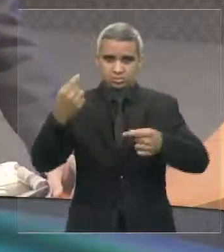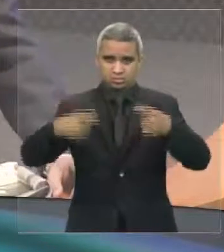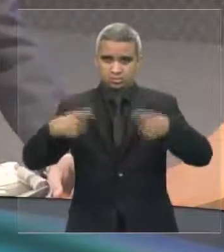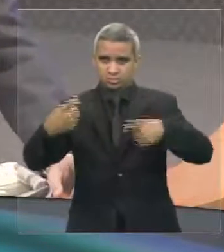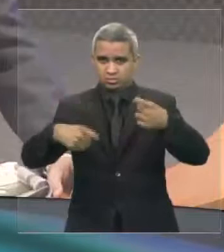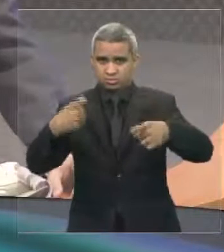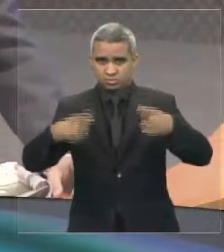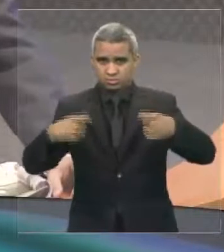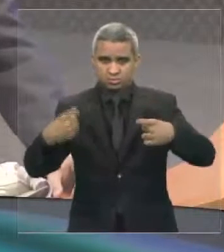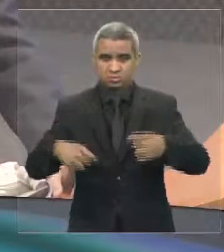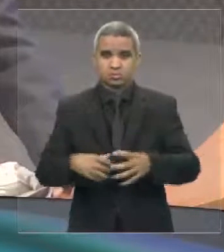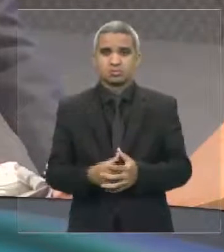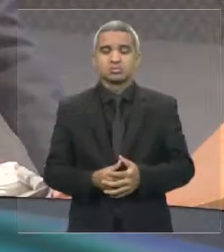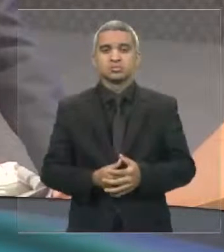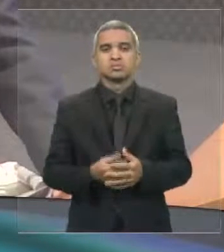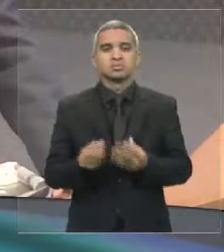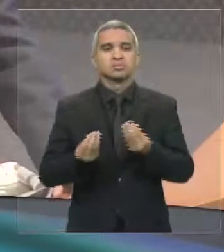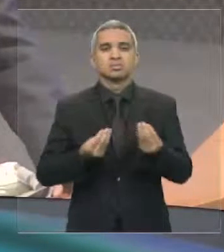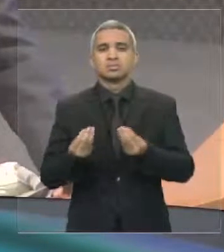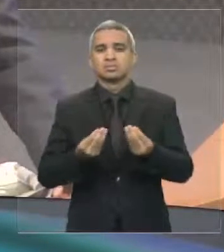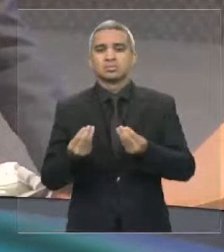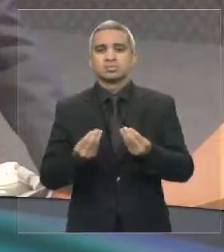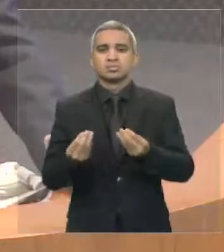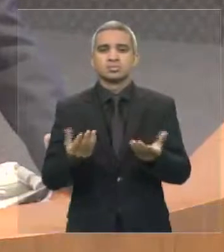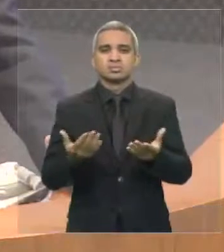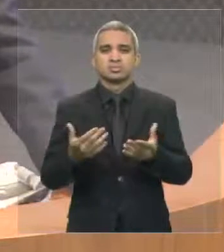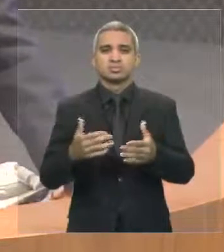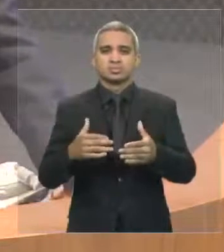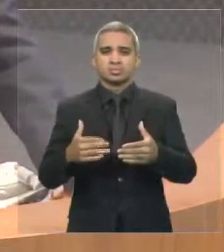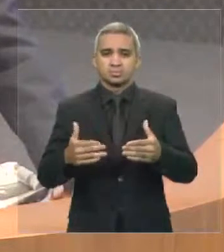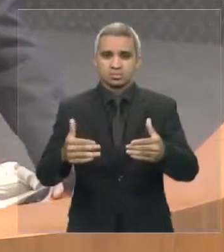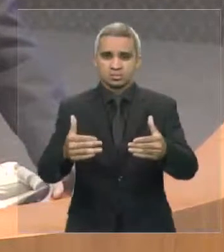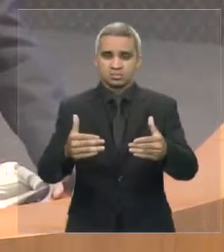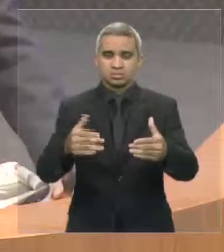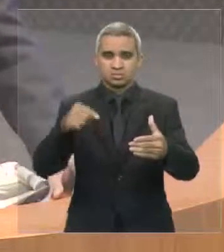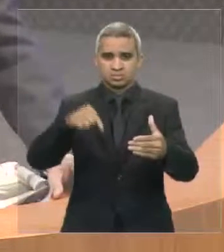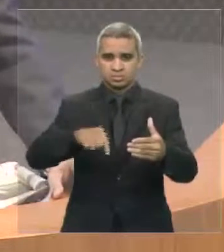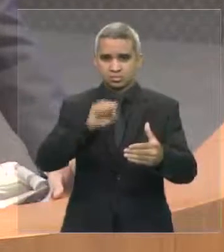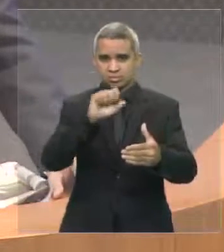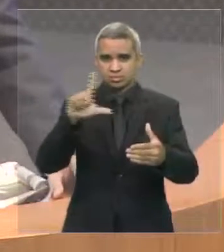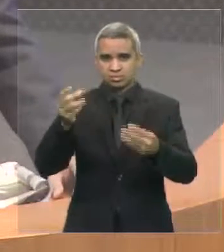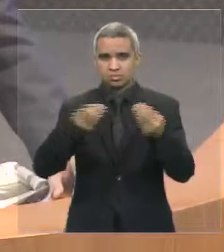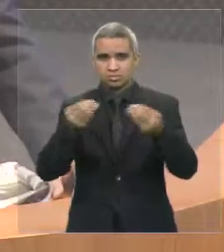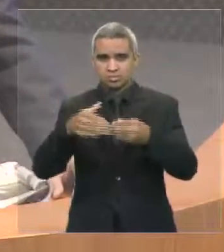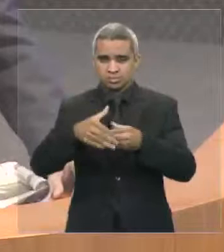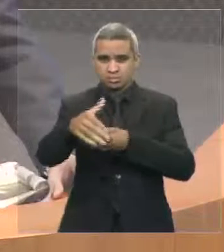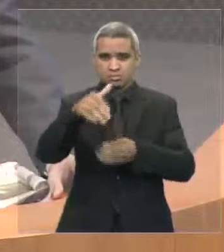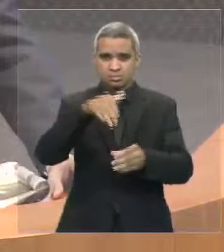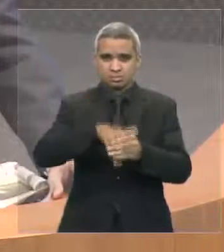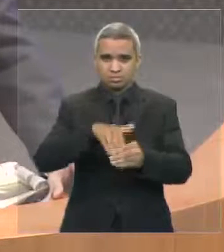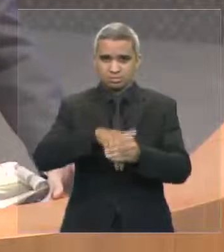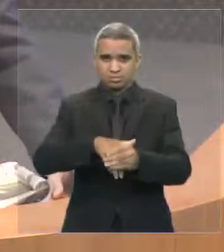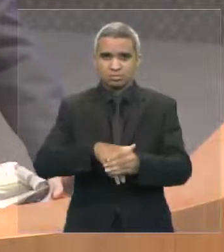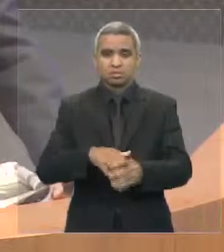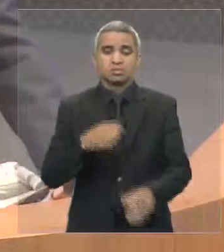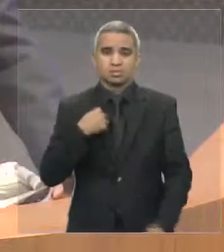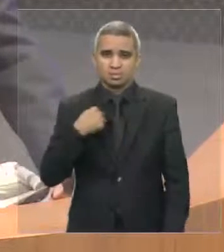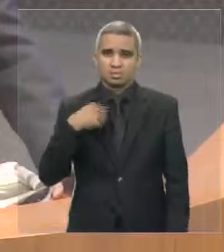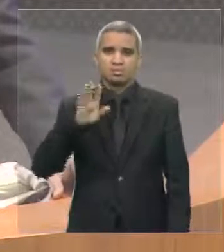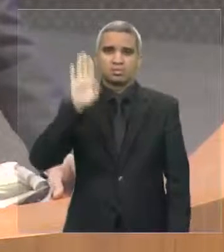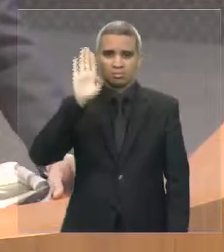sobre o processo eleitoral em São Luís do Maranhão. Eu sou pré-candidato a prefeito, isso já é conhecimento